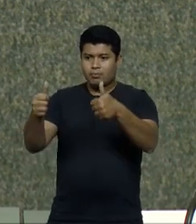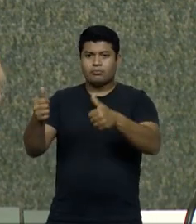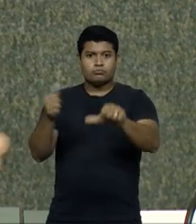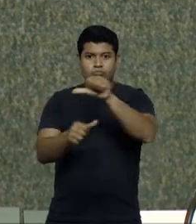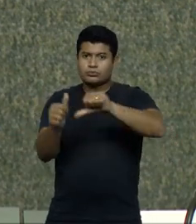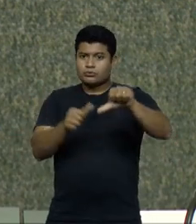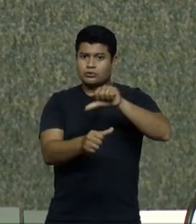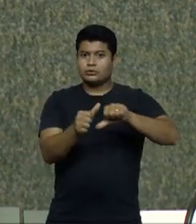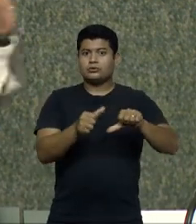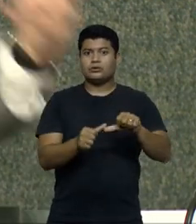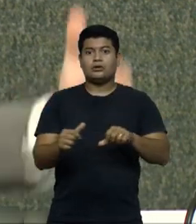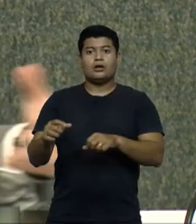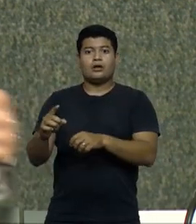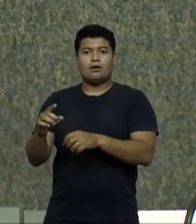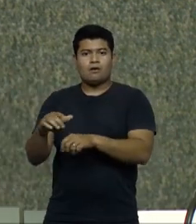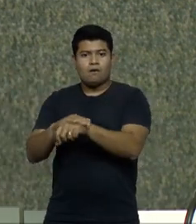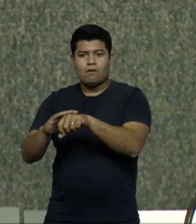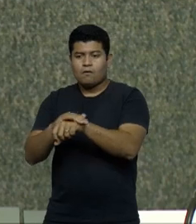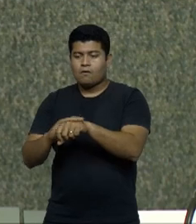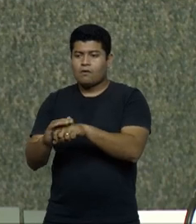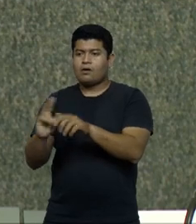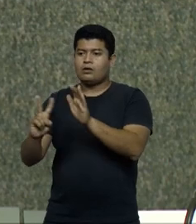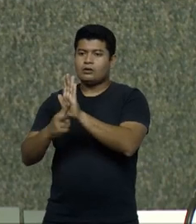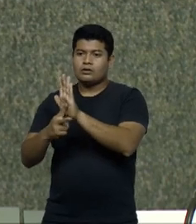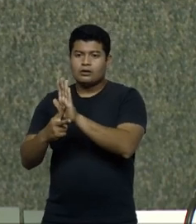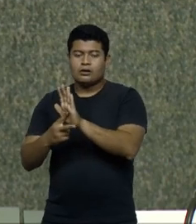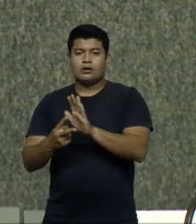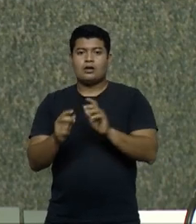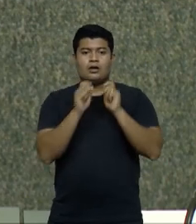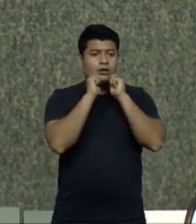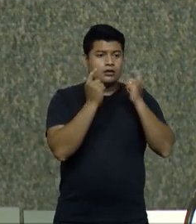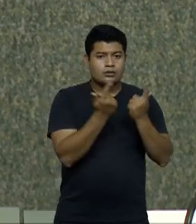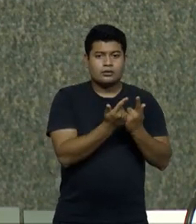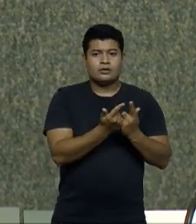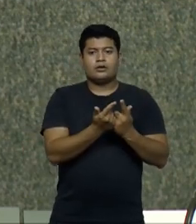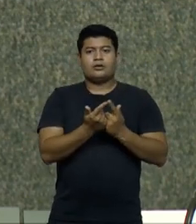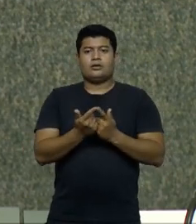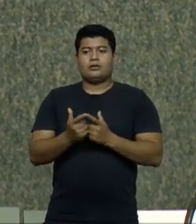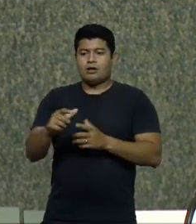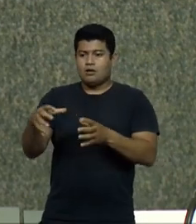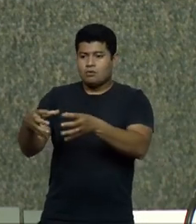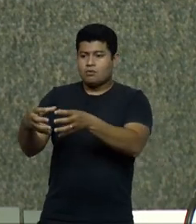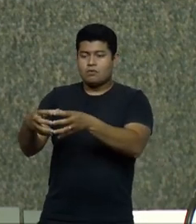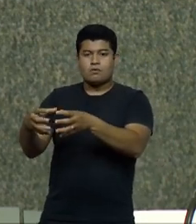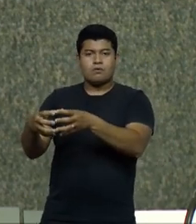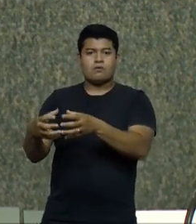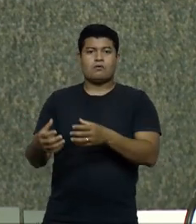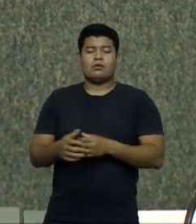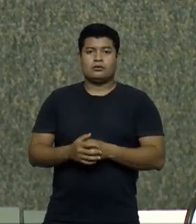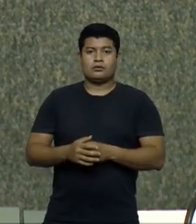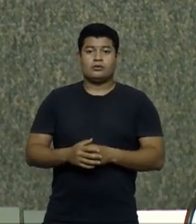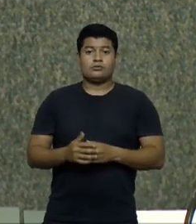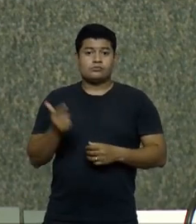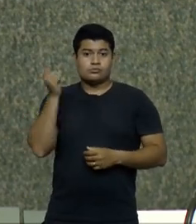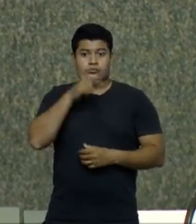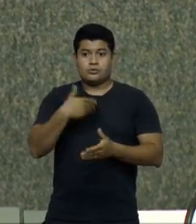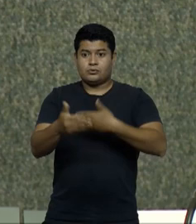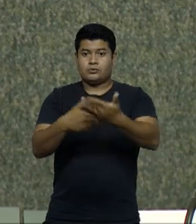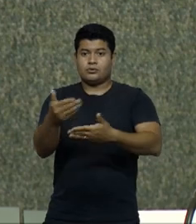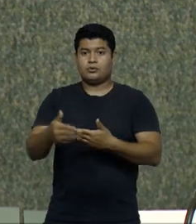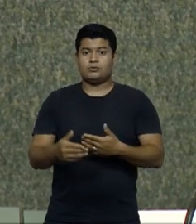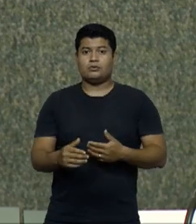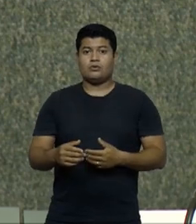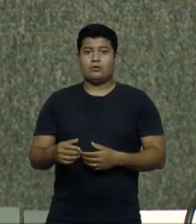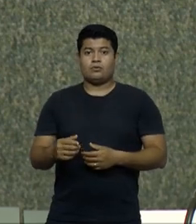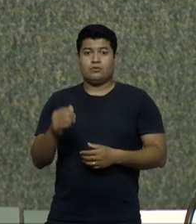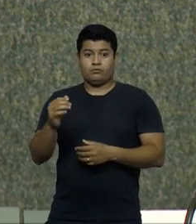no diálogo com o sindicato do diálogo com a Assembleia sejam implementadas se possível aí o quanto antes para que nos próximos processos